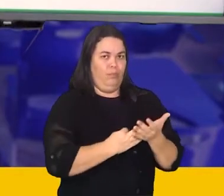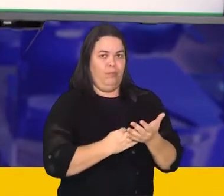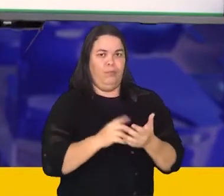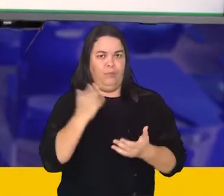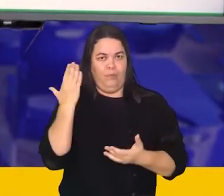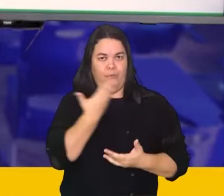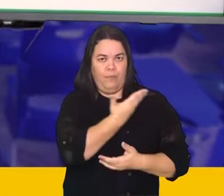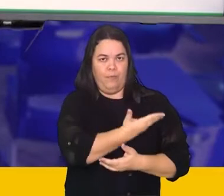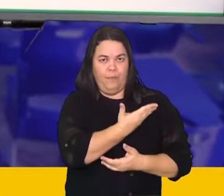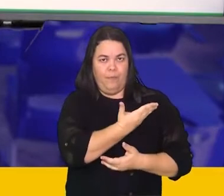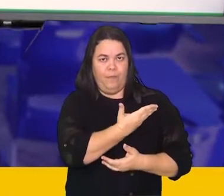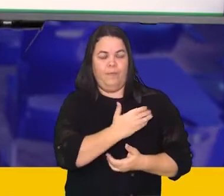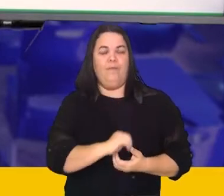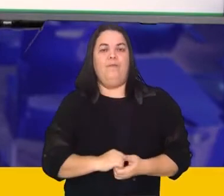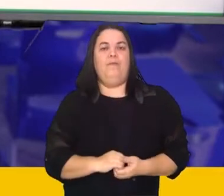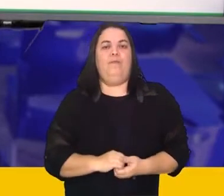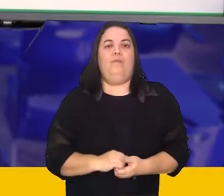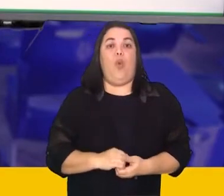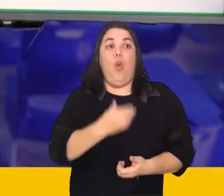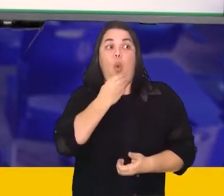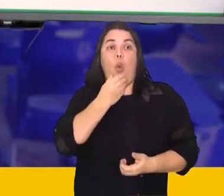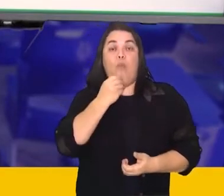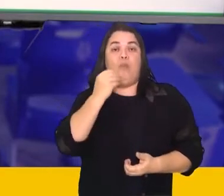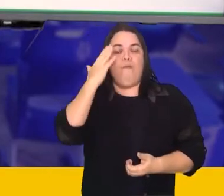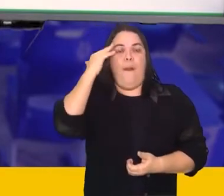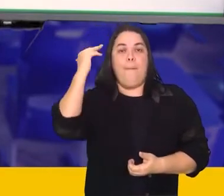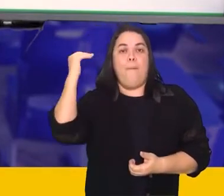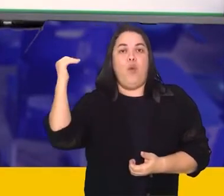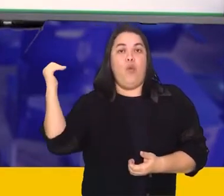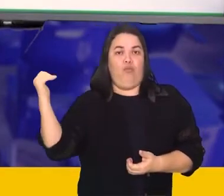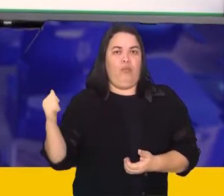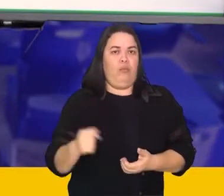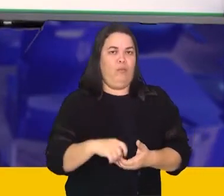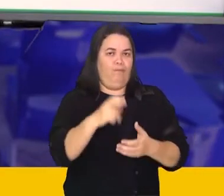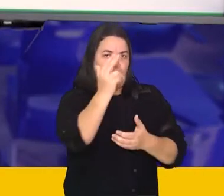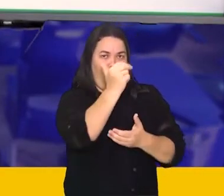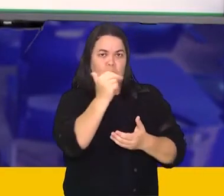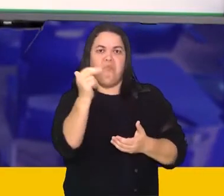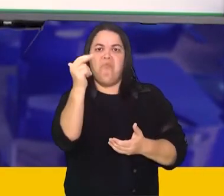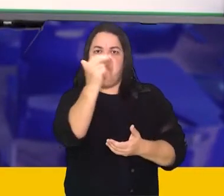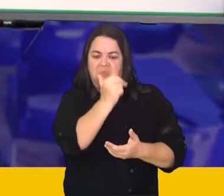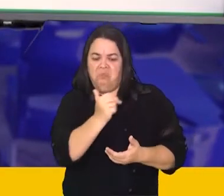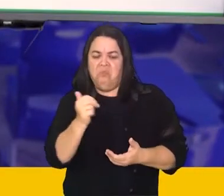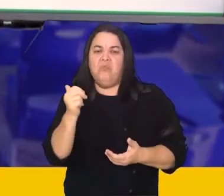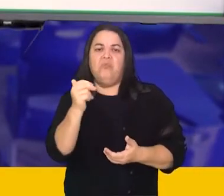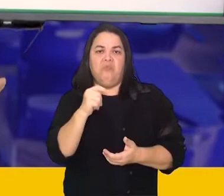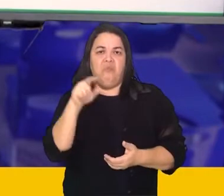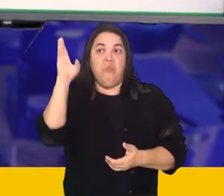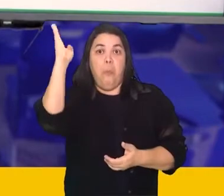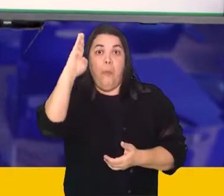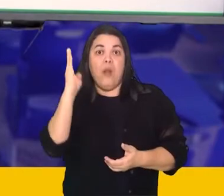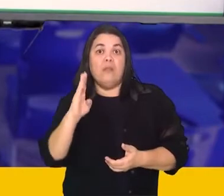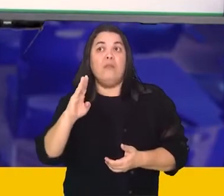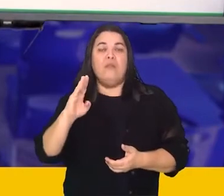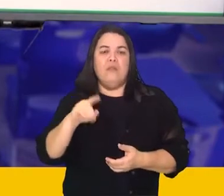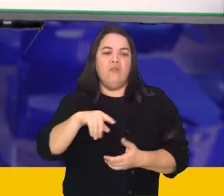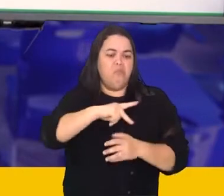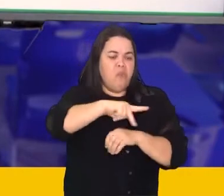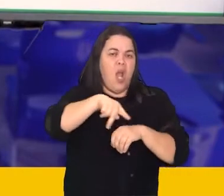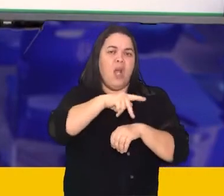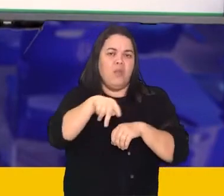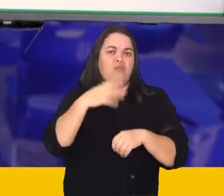aqui, de Laerte, um grande cartunista, um grande quadrinista, premiado no Brasil, premiado fora do Brasil também.